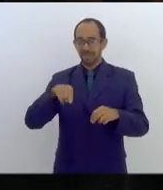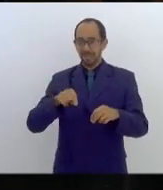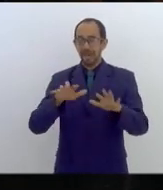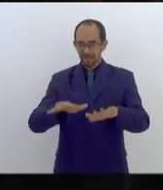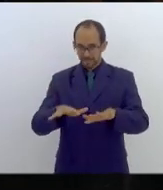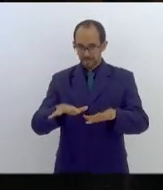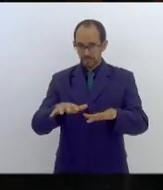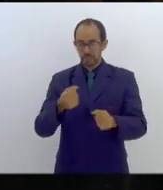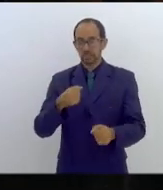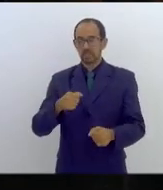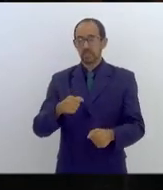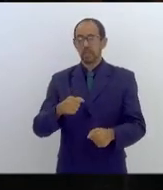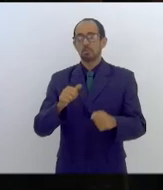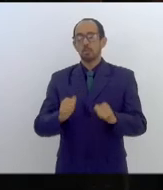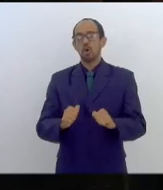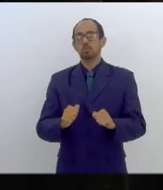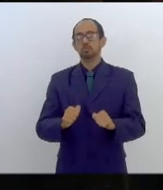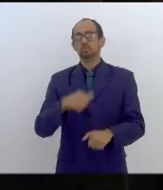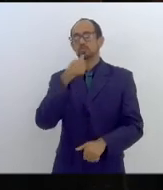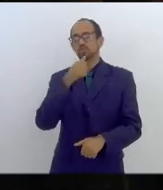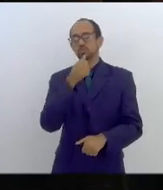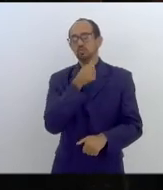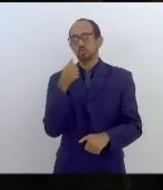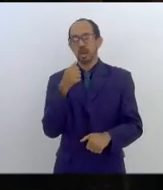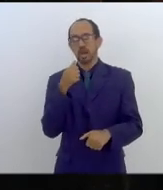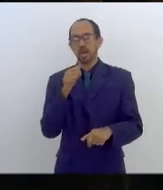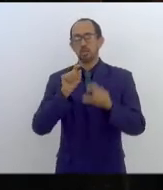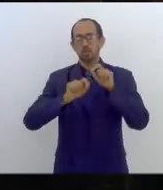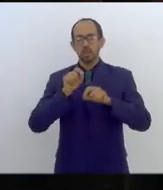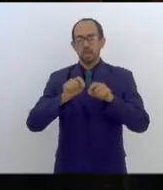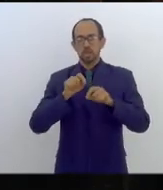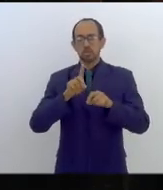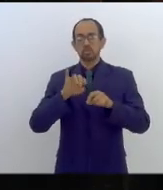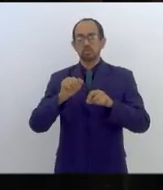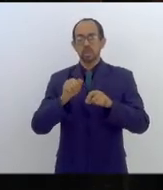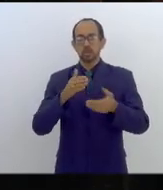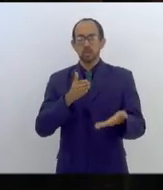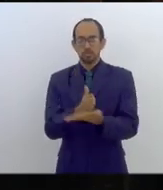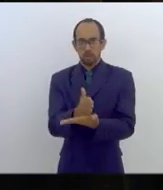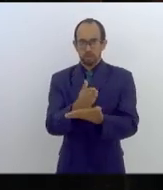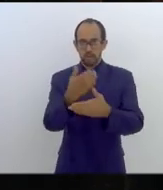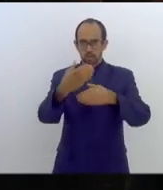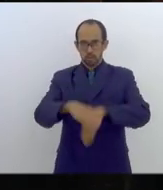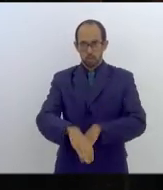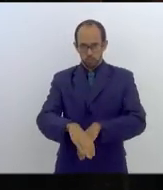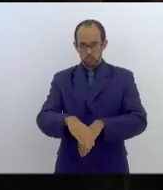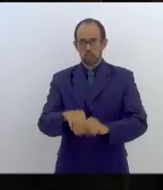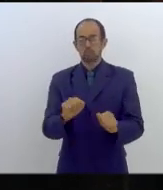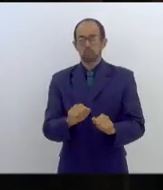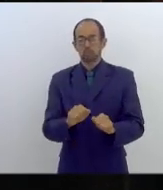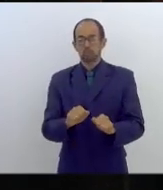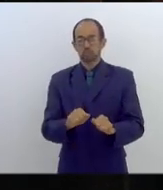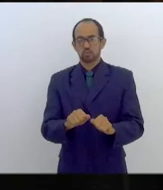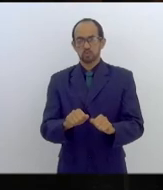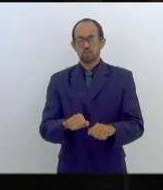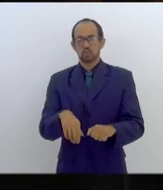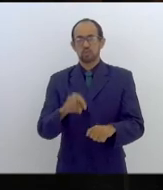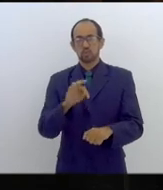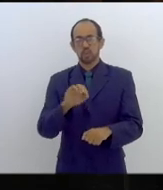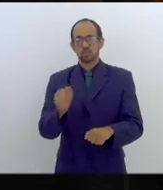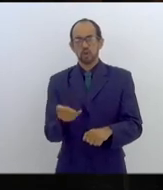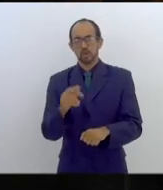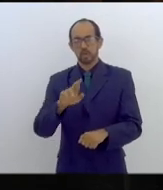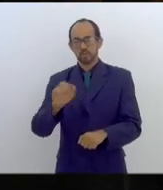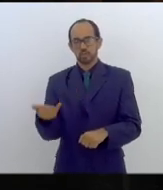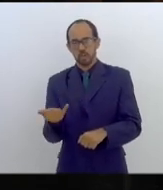eu posso jurar desde que o dia que foi aprovado no concurso e prova de títulos com mais estado do Tribunal de Justiça do Estado